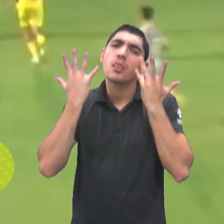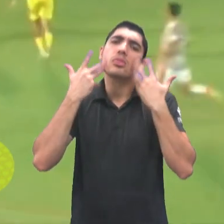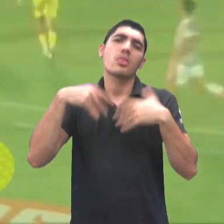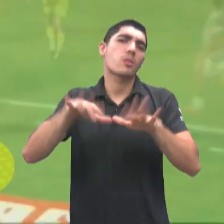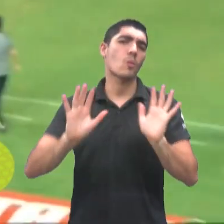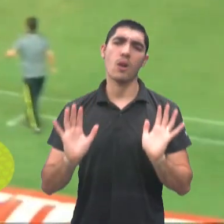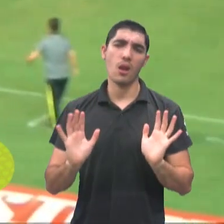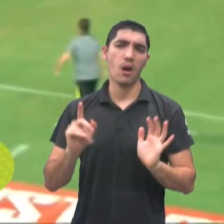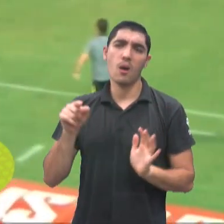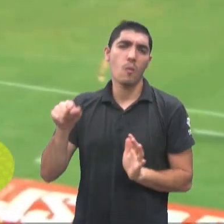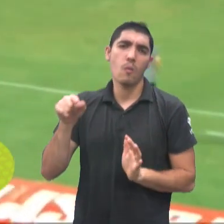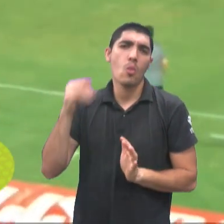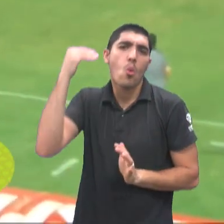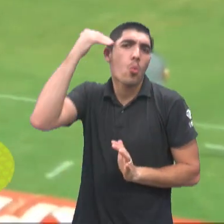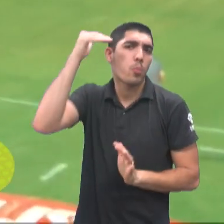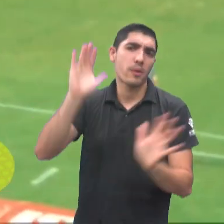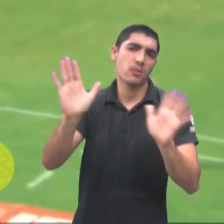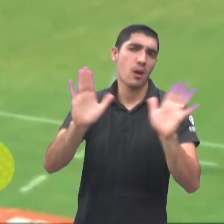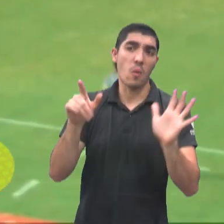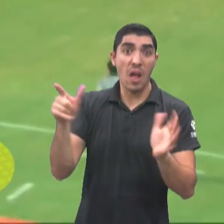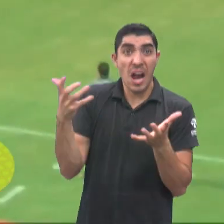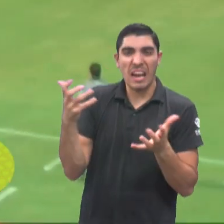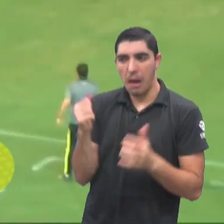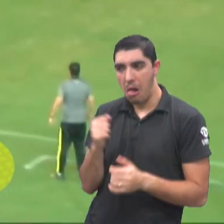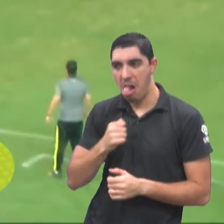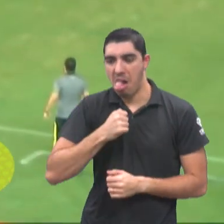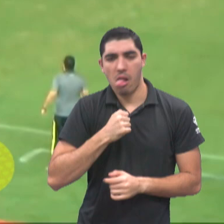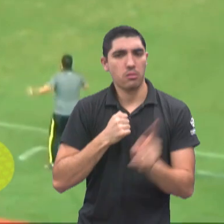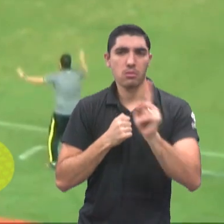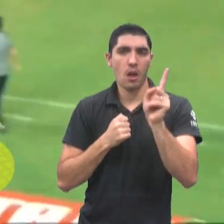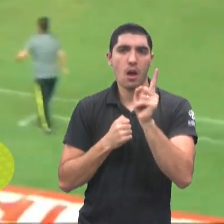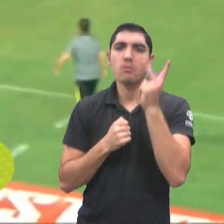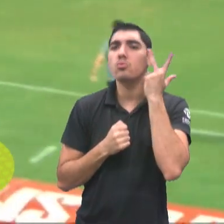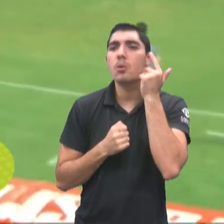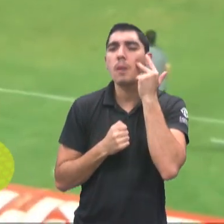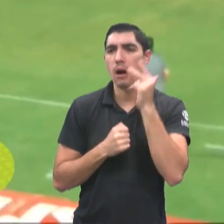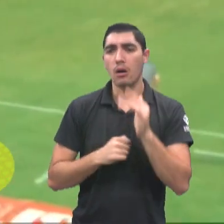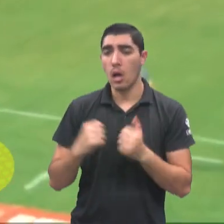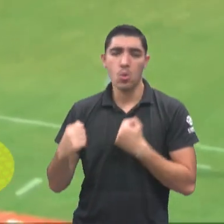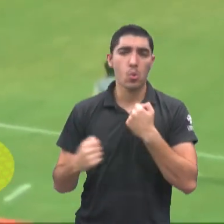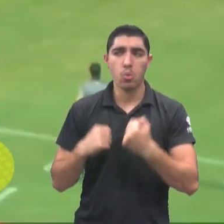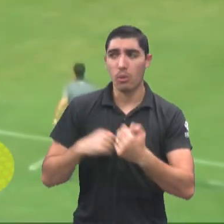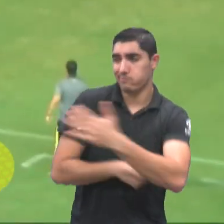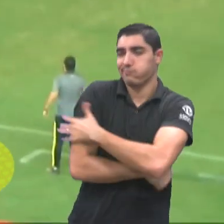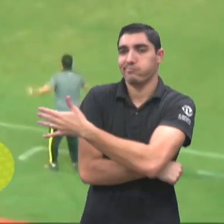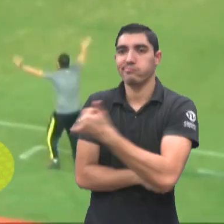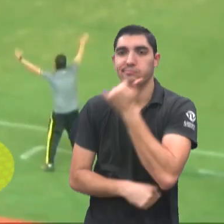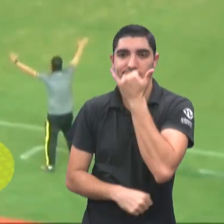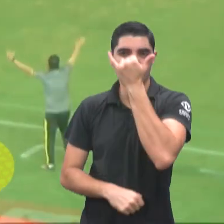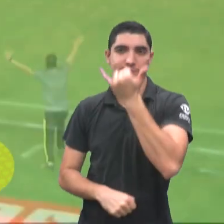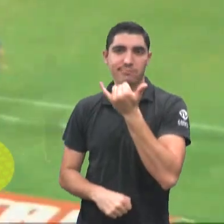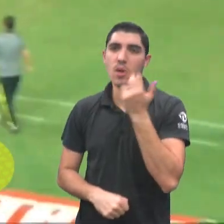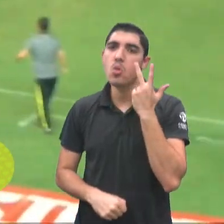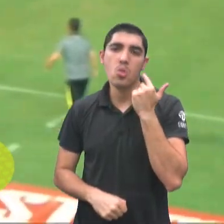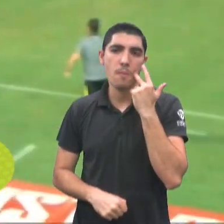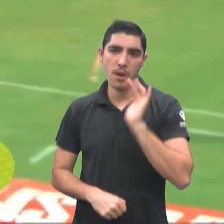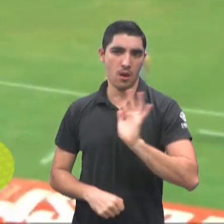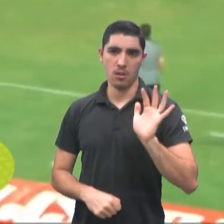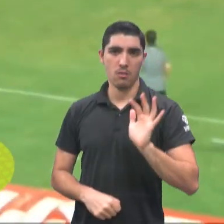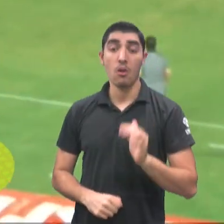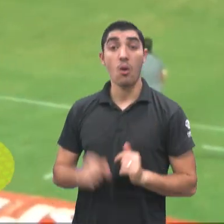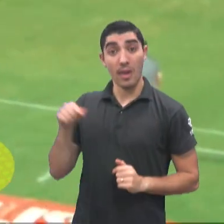estender ali, ganhar amplitude. Ele está correndo, movimento natural de corrida, e a bola pegou no seu pé. Uma bola muito rápida. O zagueiro, inclusive, foi